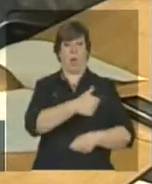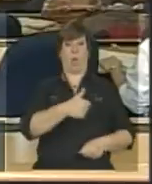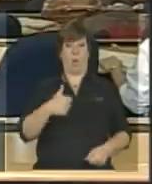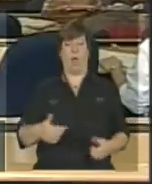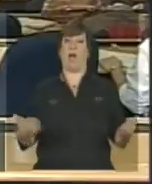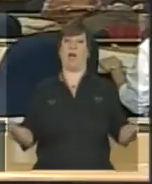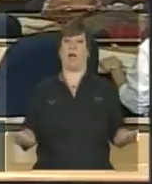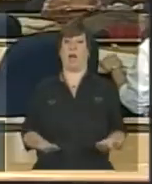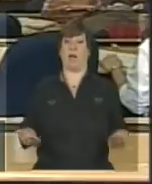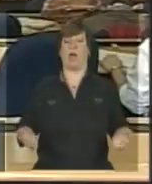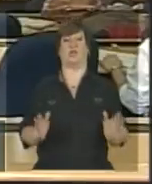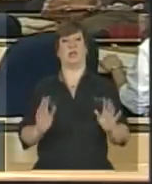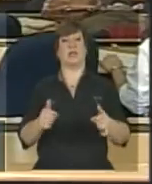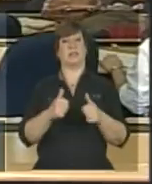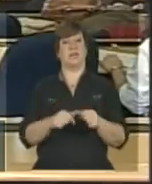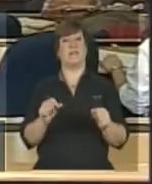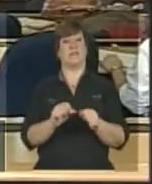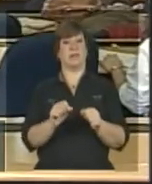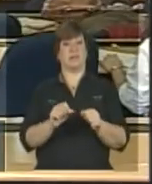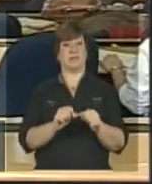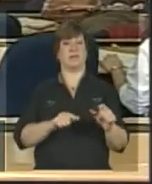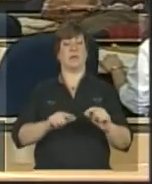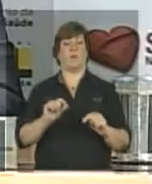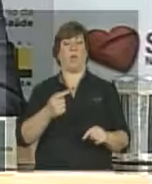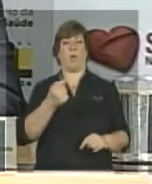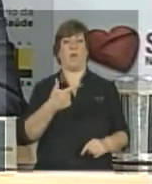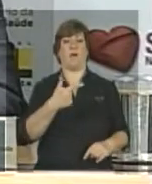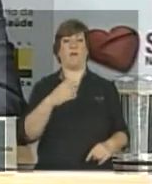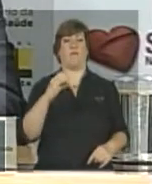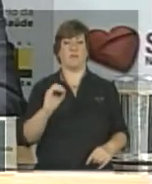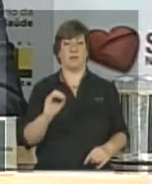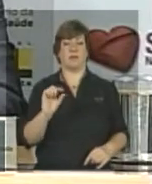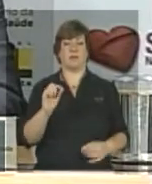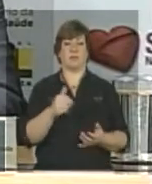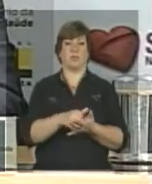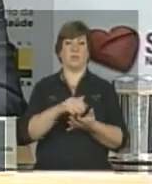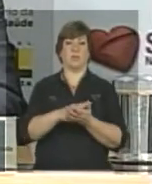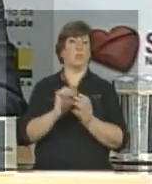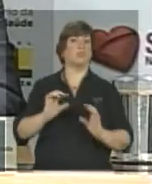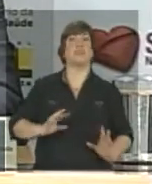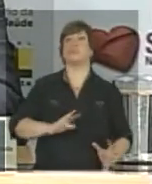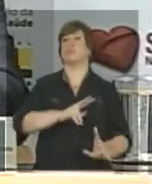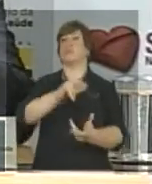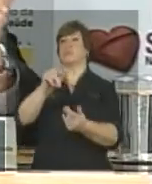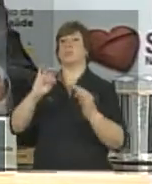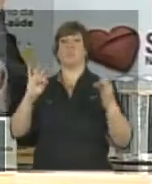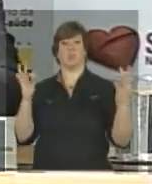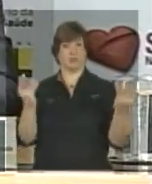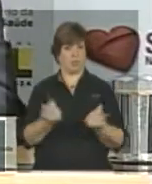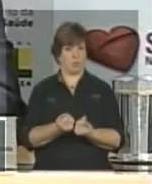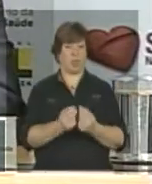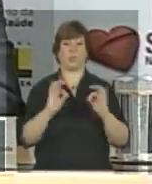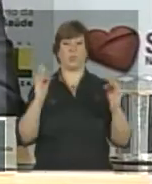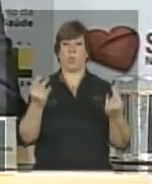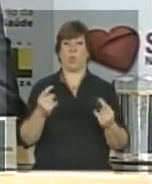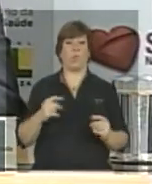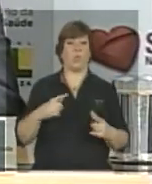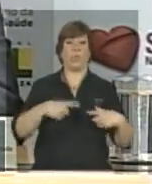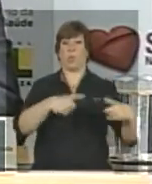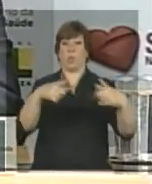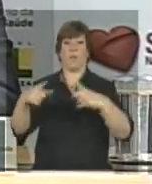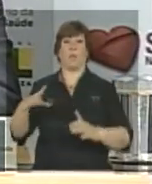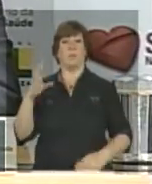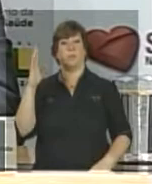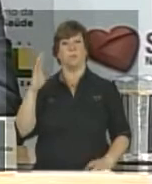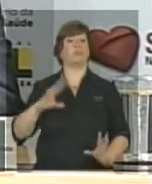já prestando serviços a quase 20 registros diferentes no mundo inteiro, em todas as partes do mundo. E